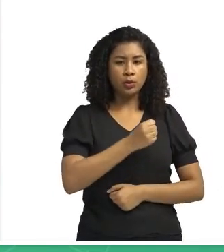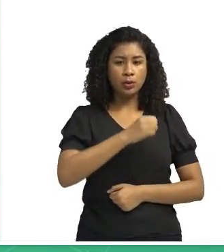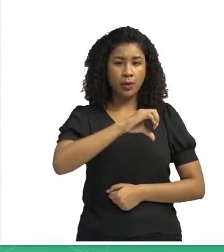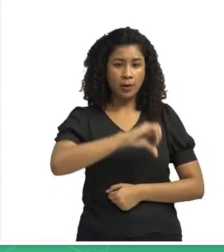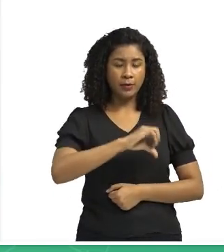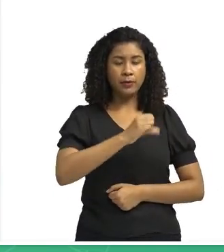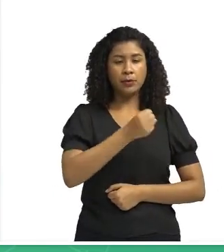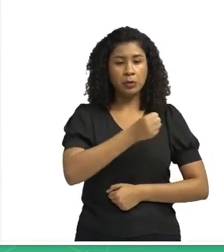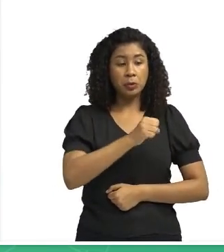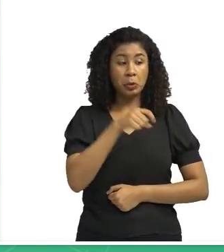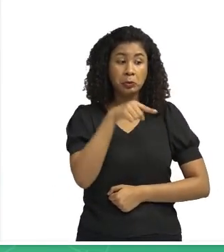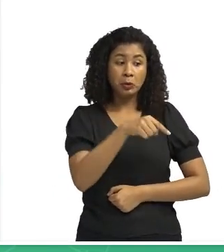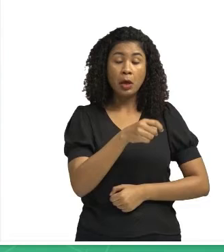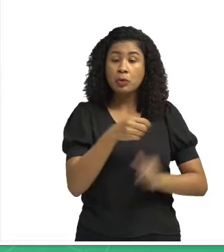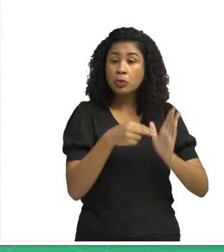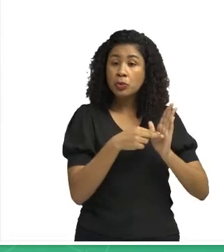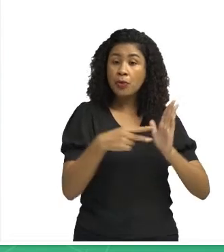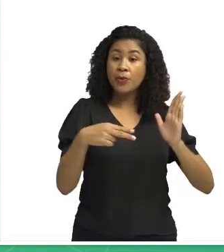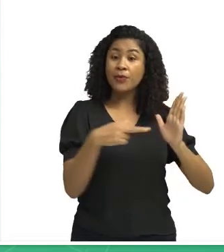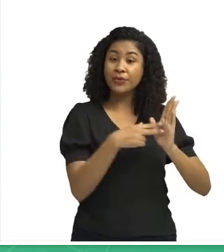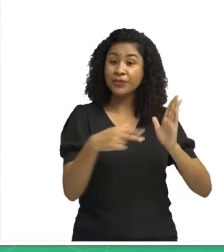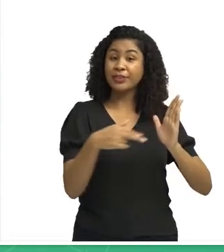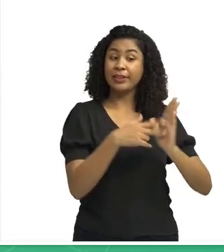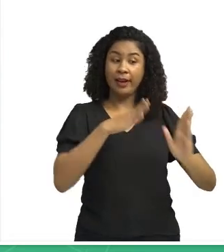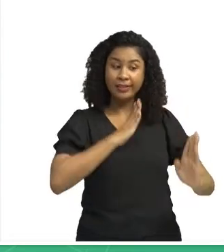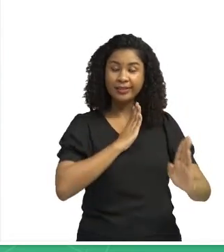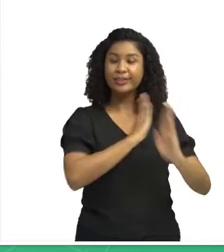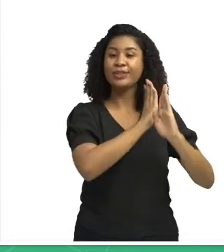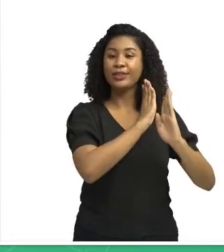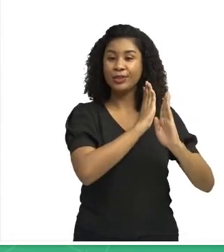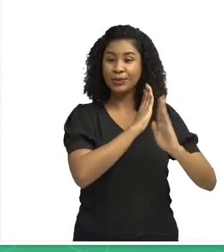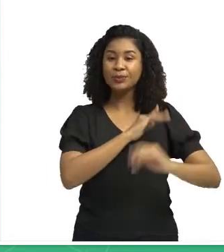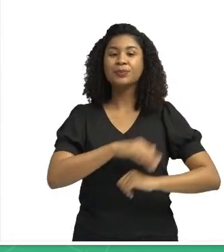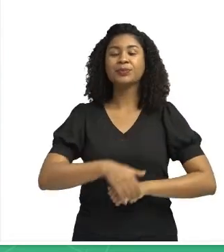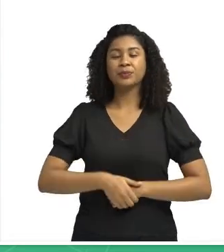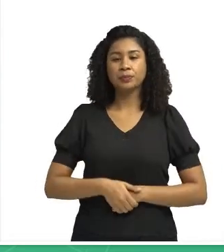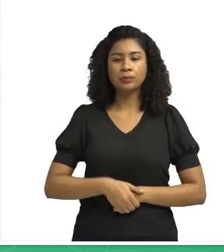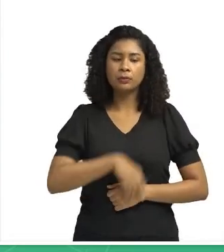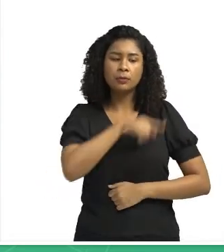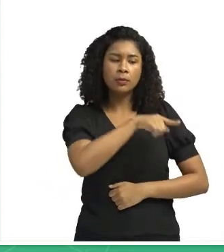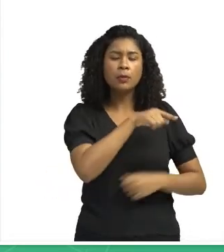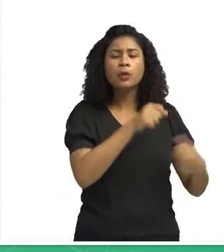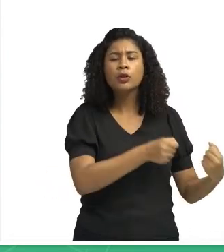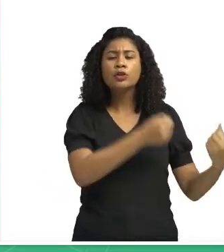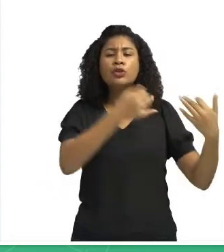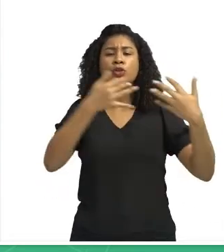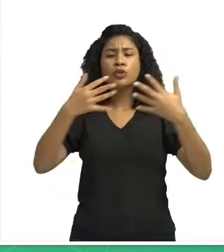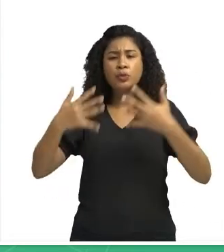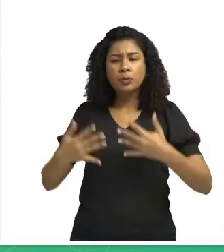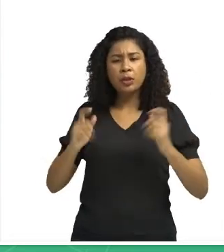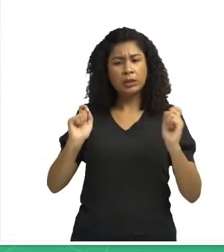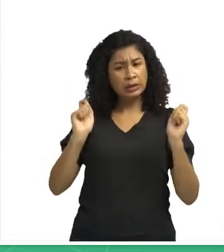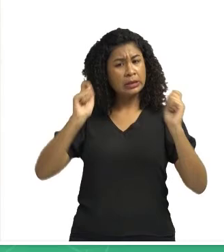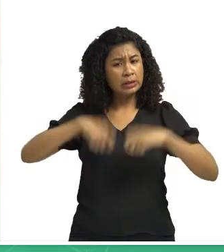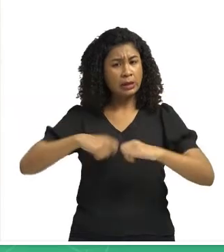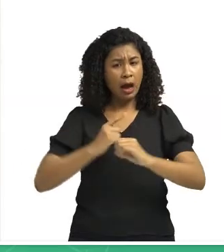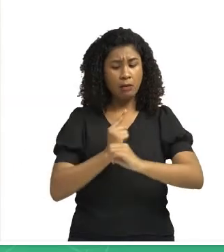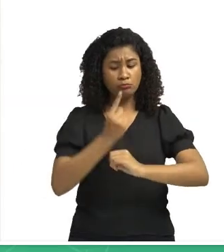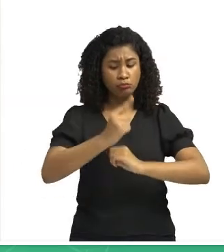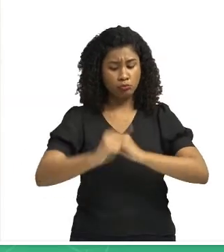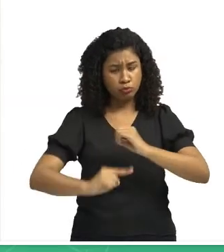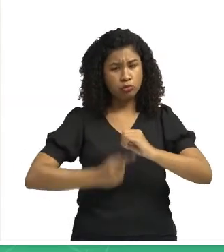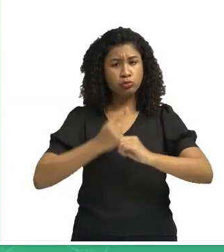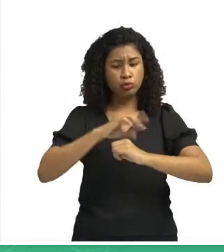porque aqui, tá, na descoberta de Thomson, ele indica a divisibilidade do átomo.